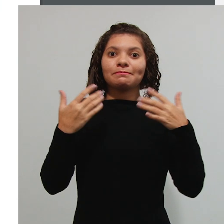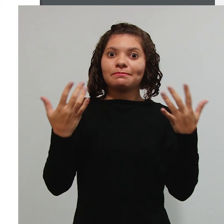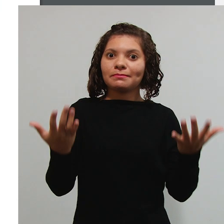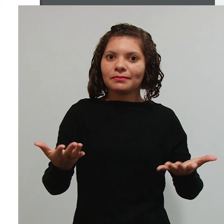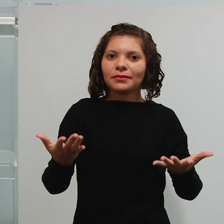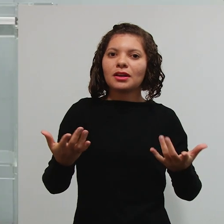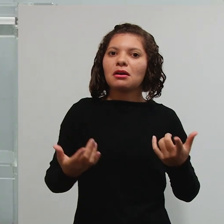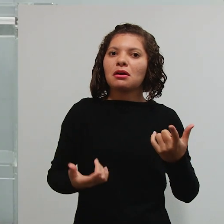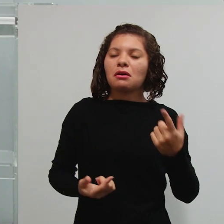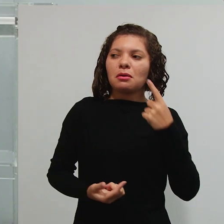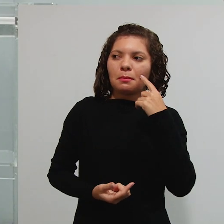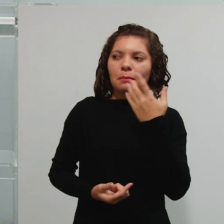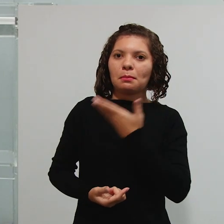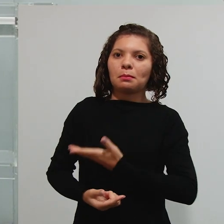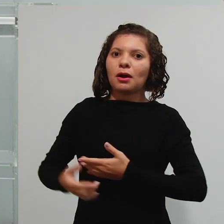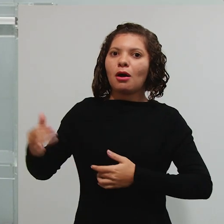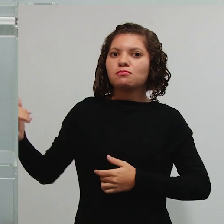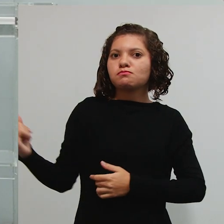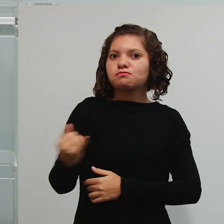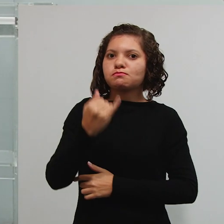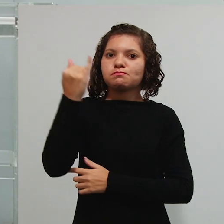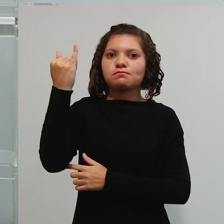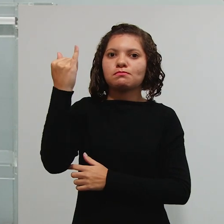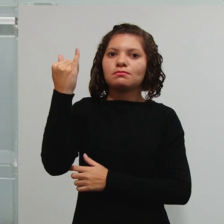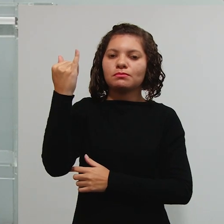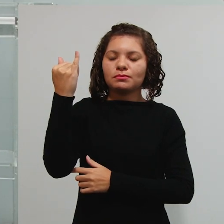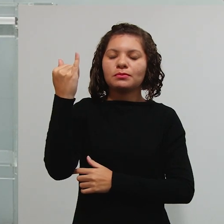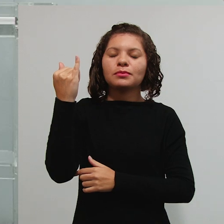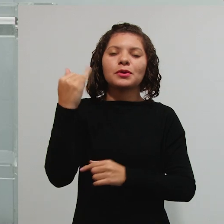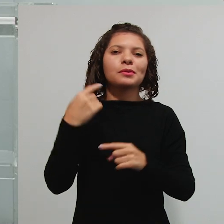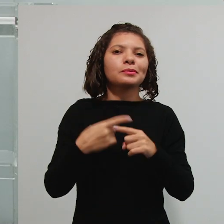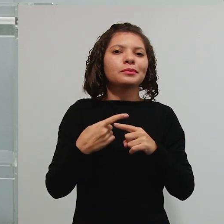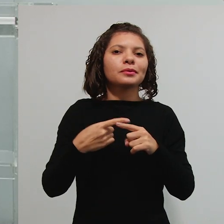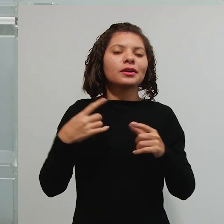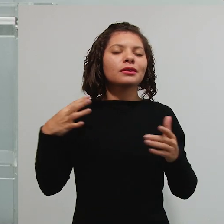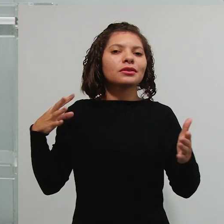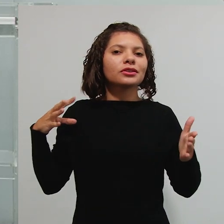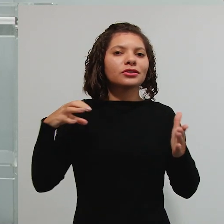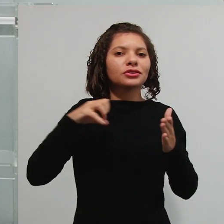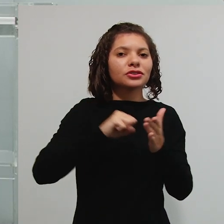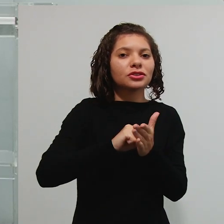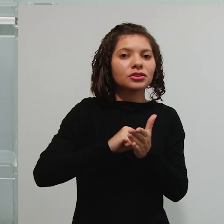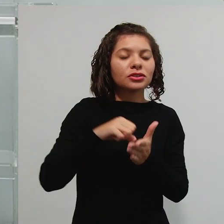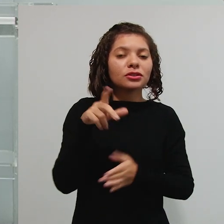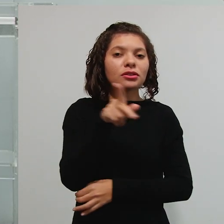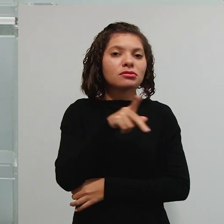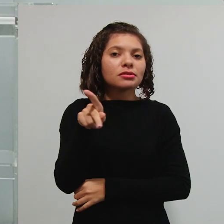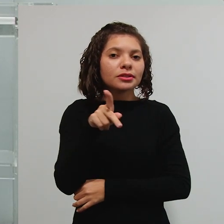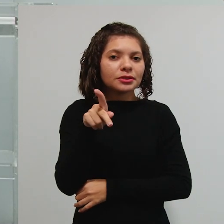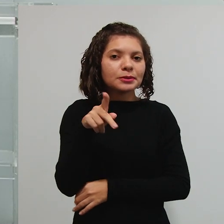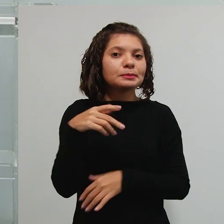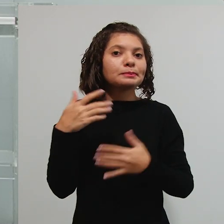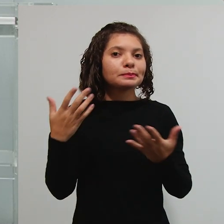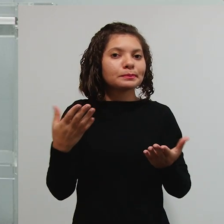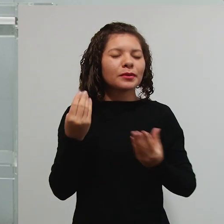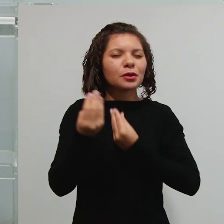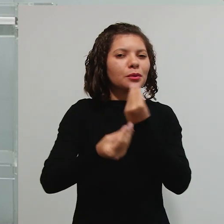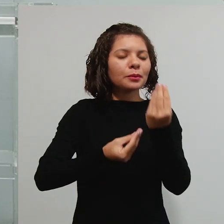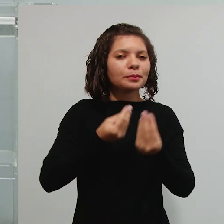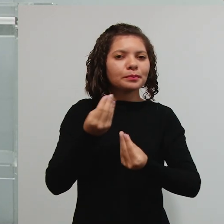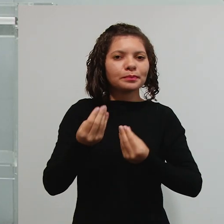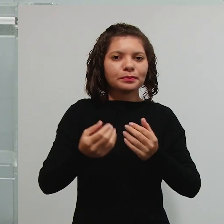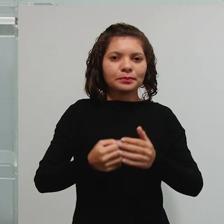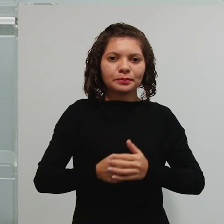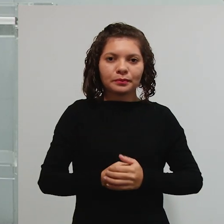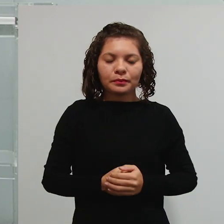um momento de culminância com relação ao registro docente. Porque o que acontece aqui? Acontece